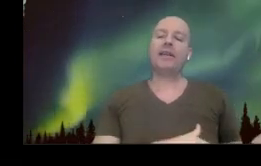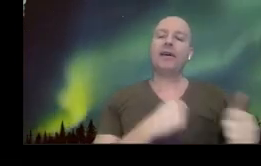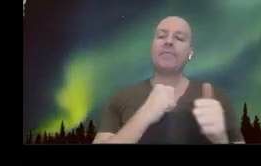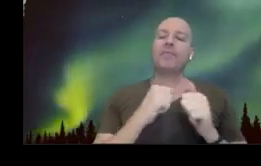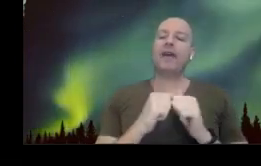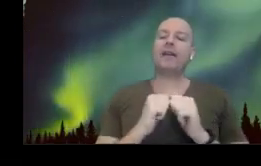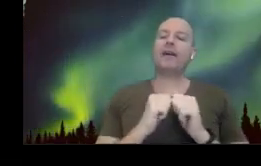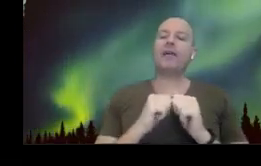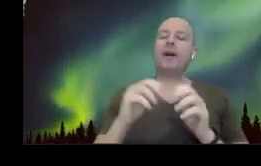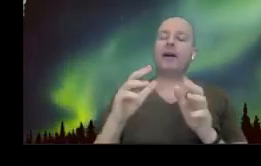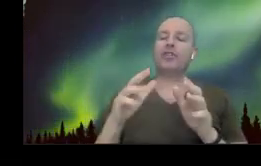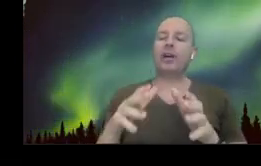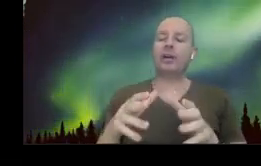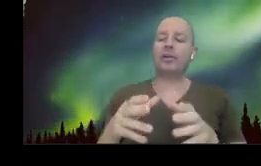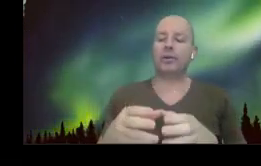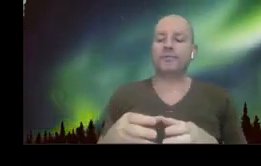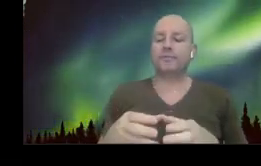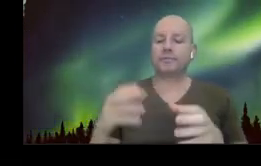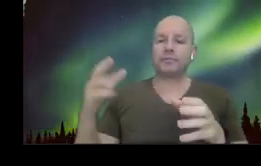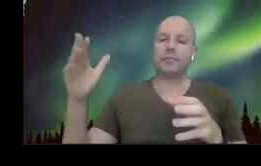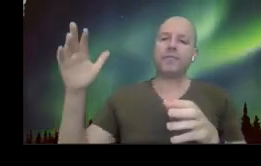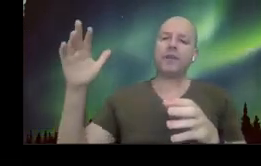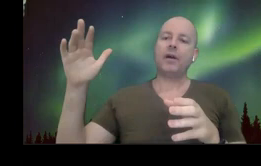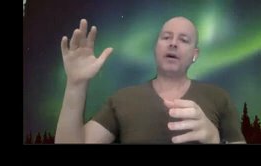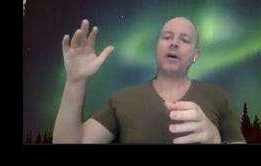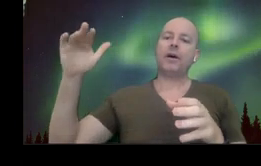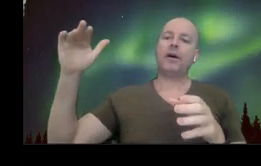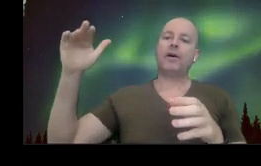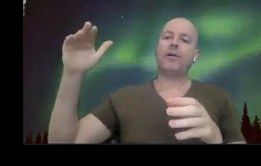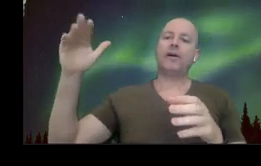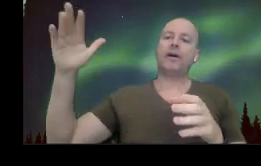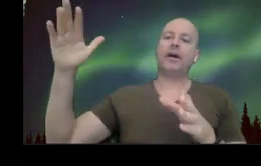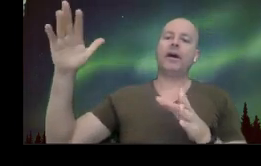ela é carreada, ela acaba gerando...